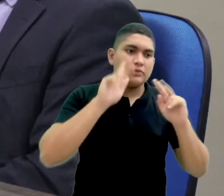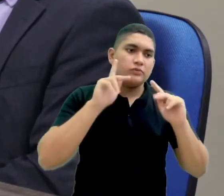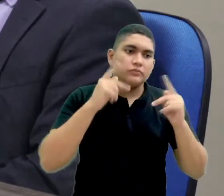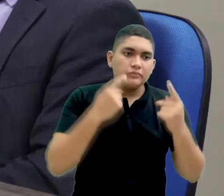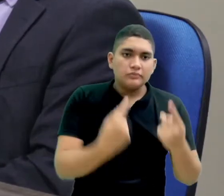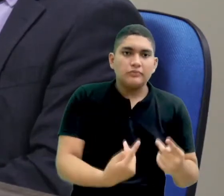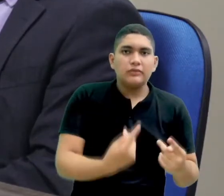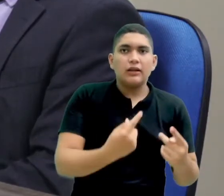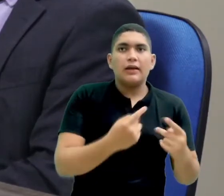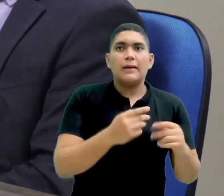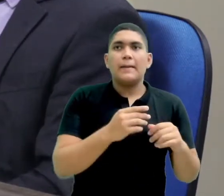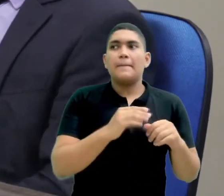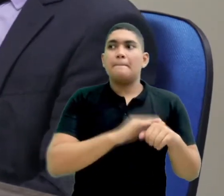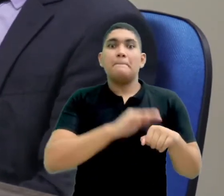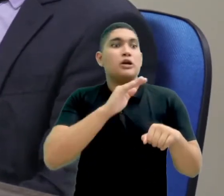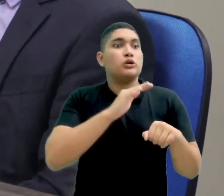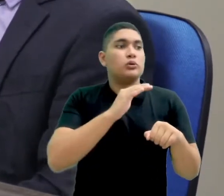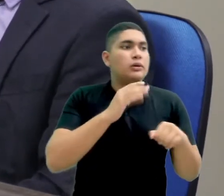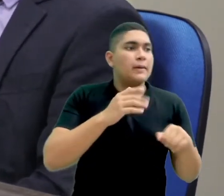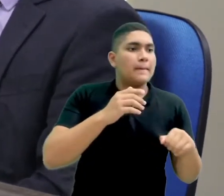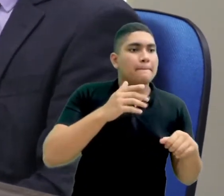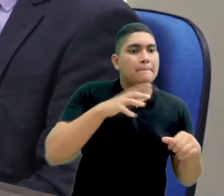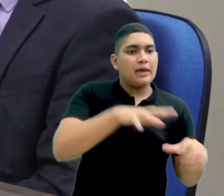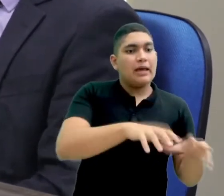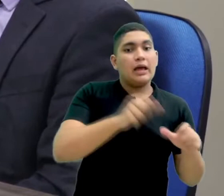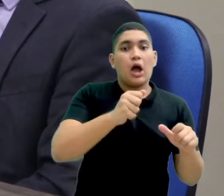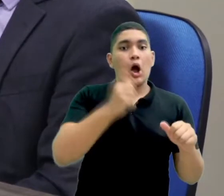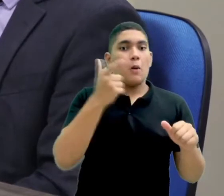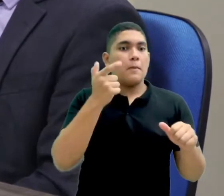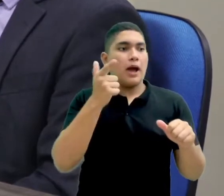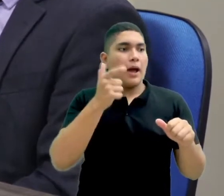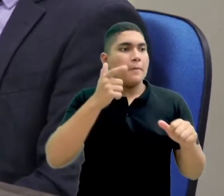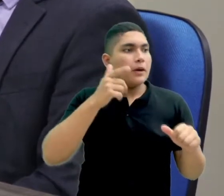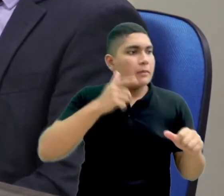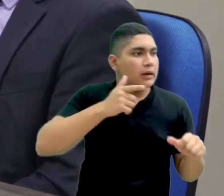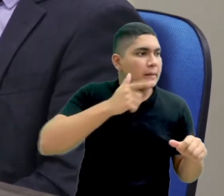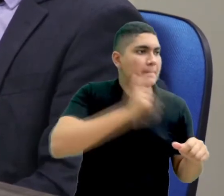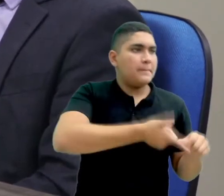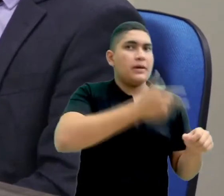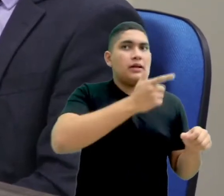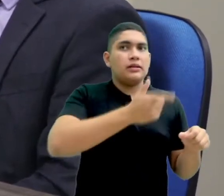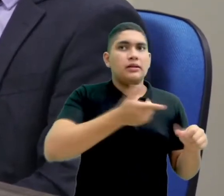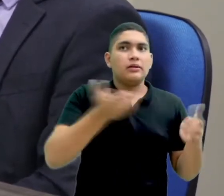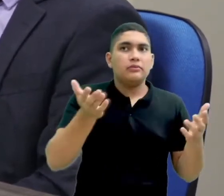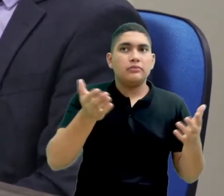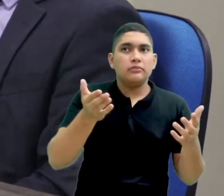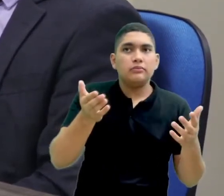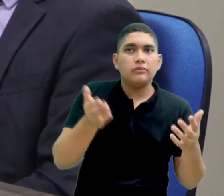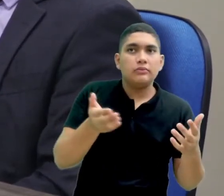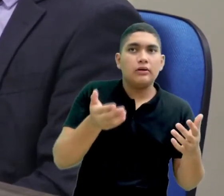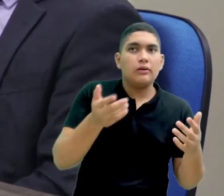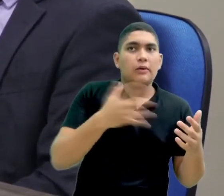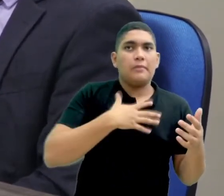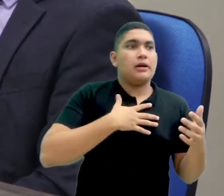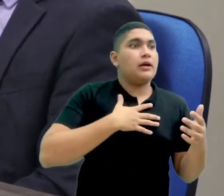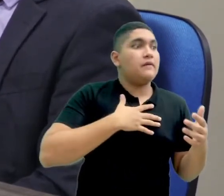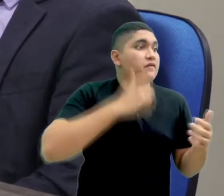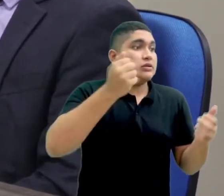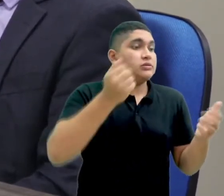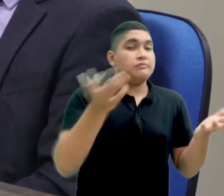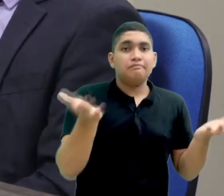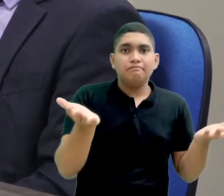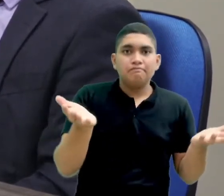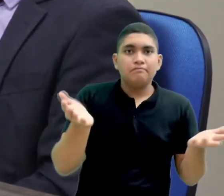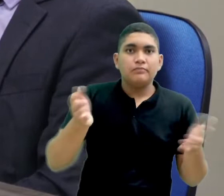pegar em uma arma para cometer um homicídio, o Senhor Jesus, ele vem trazer e dizer, olha, nós precisamos nos